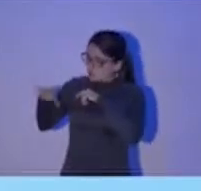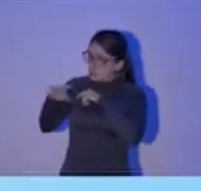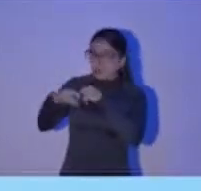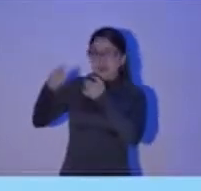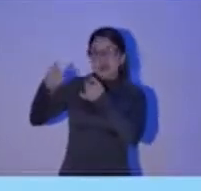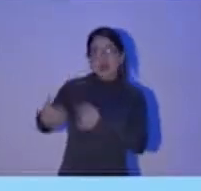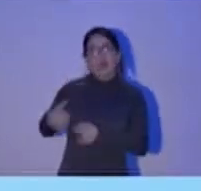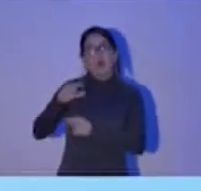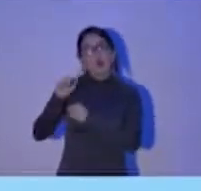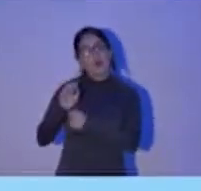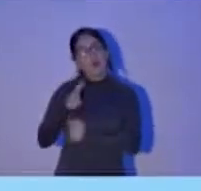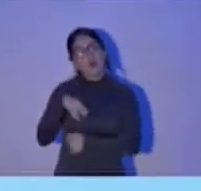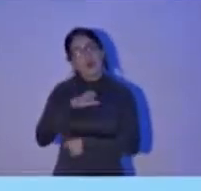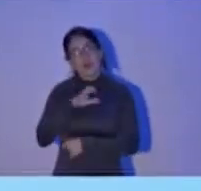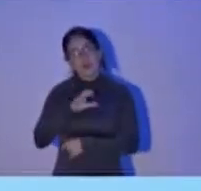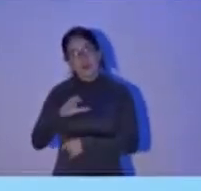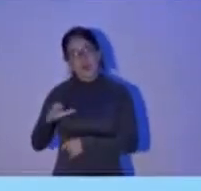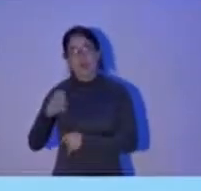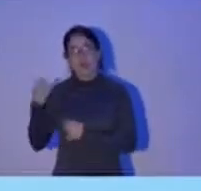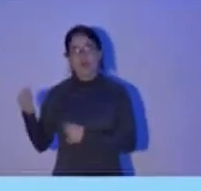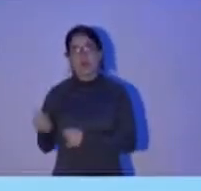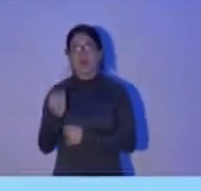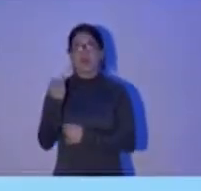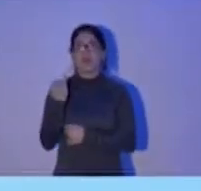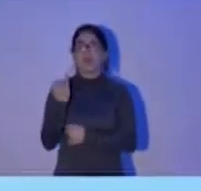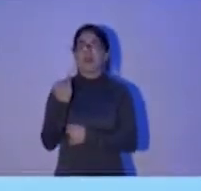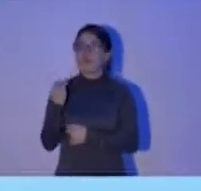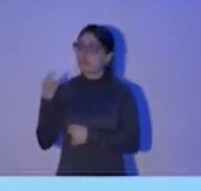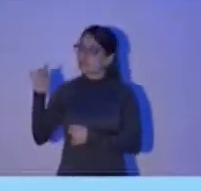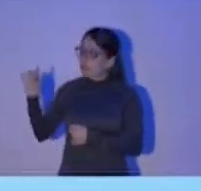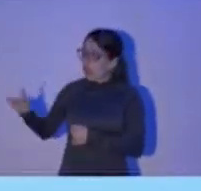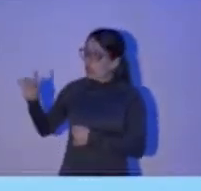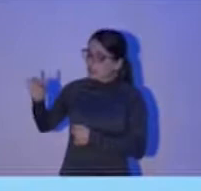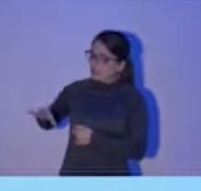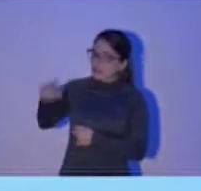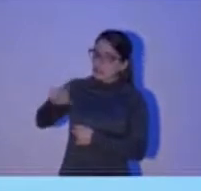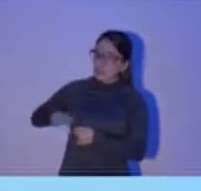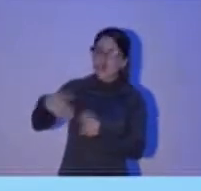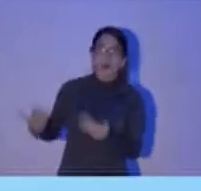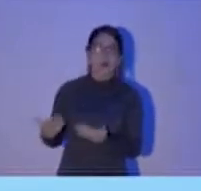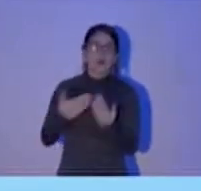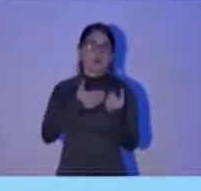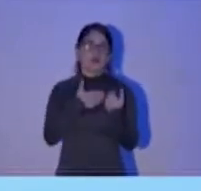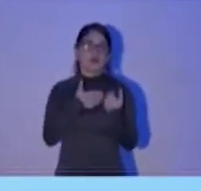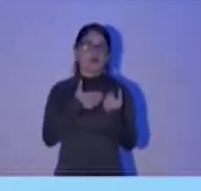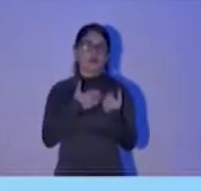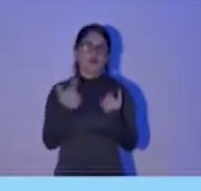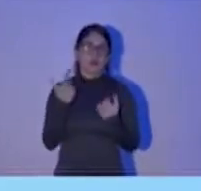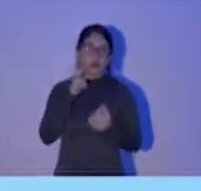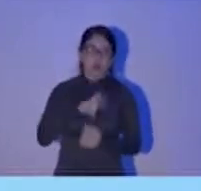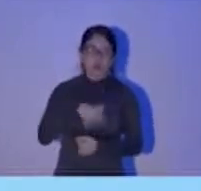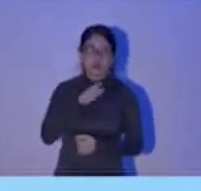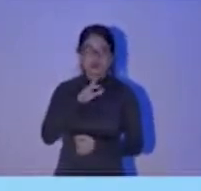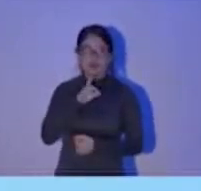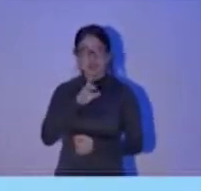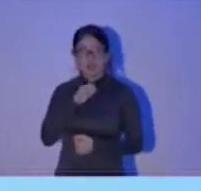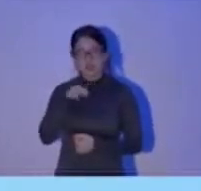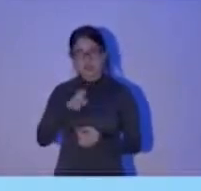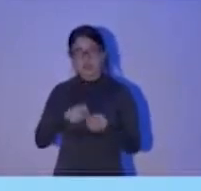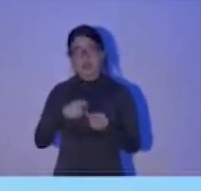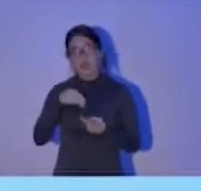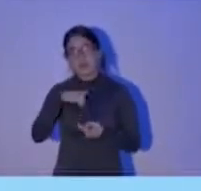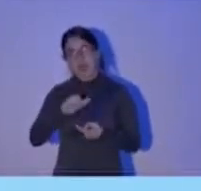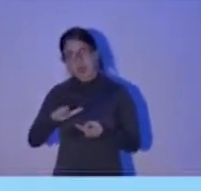que cada uma das instituições aqui representada, qual está sendo o papel da Undime, do MEC, do